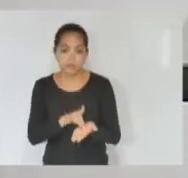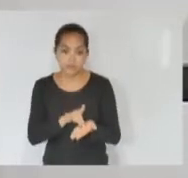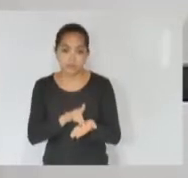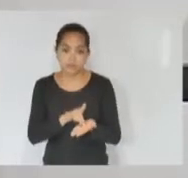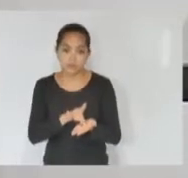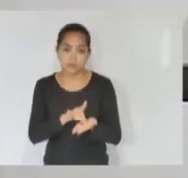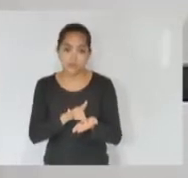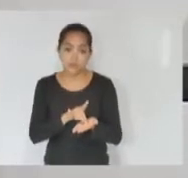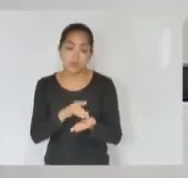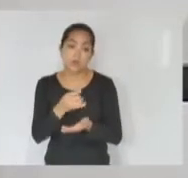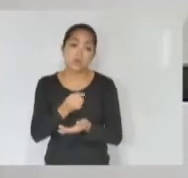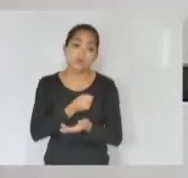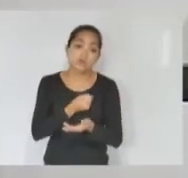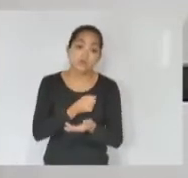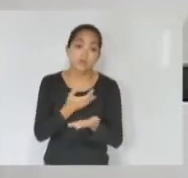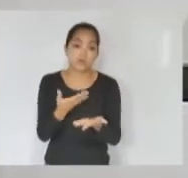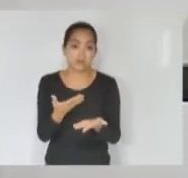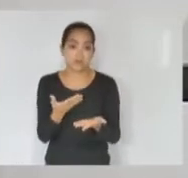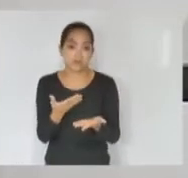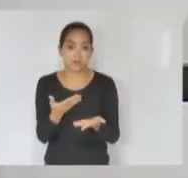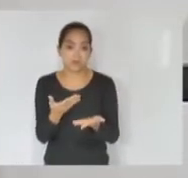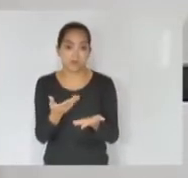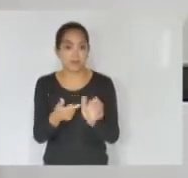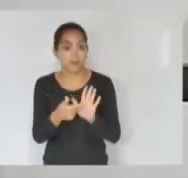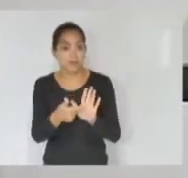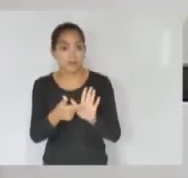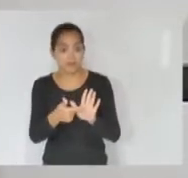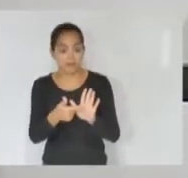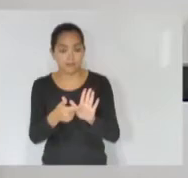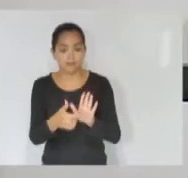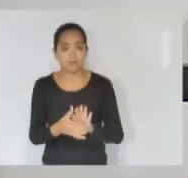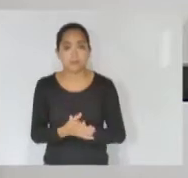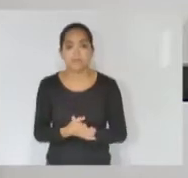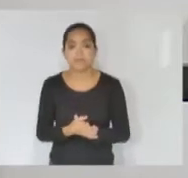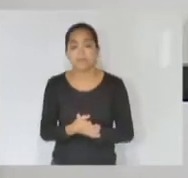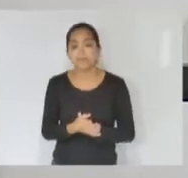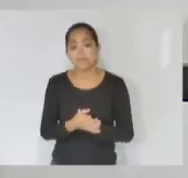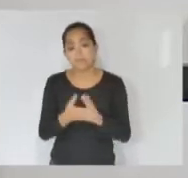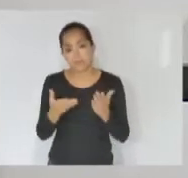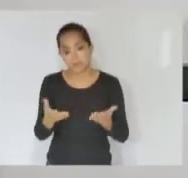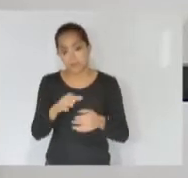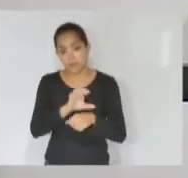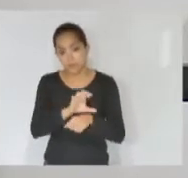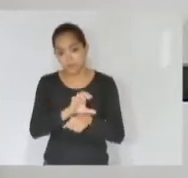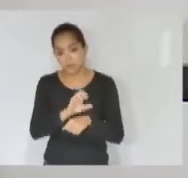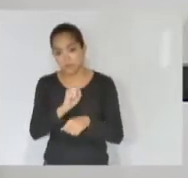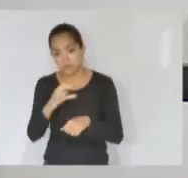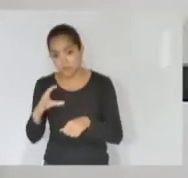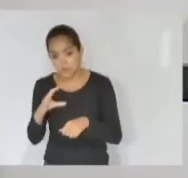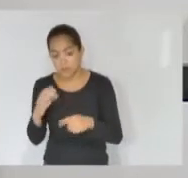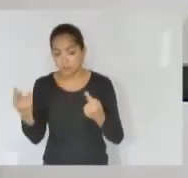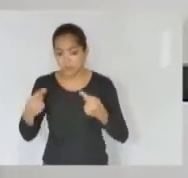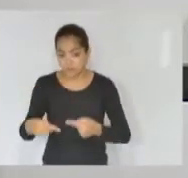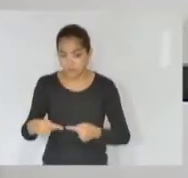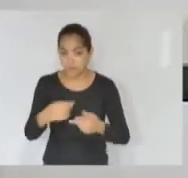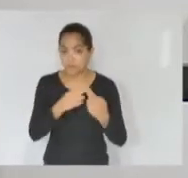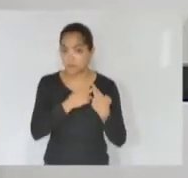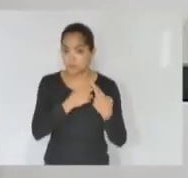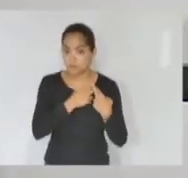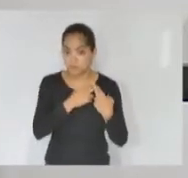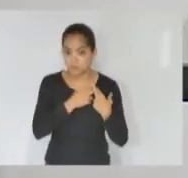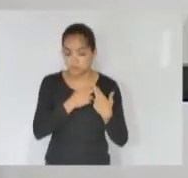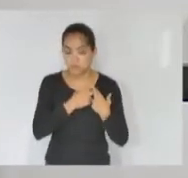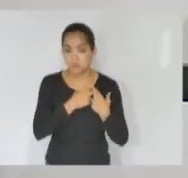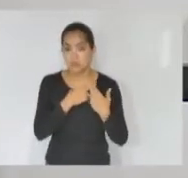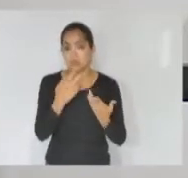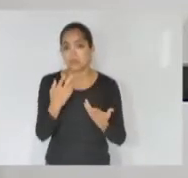e o que aparece ali, né? E ou Santa Catarina enfrenta isso com responsabilidade